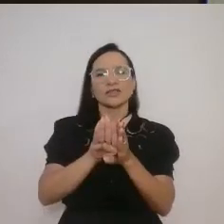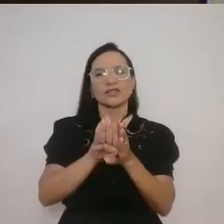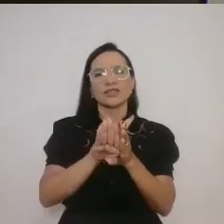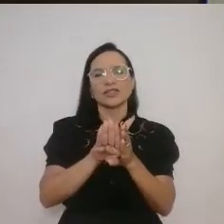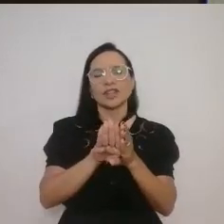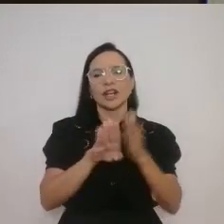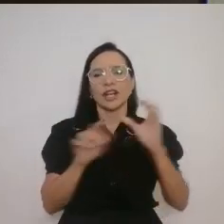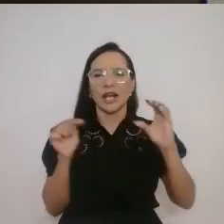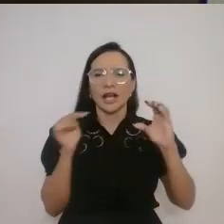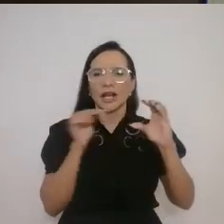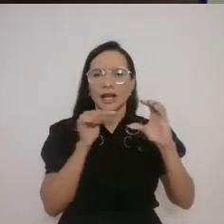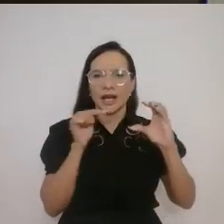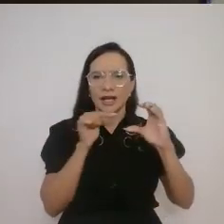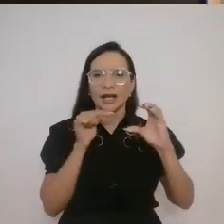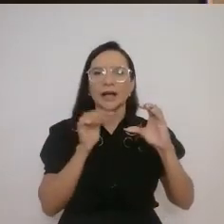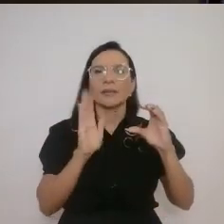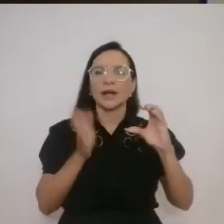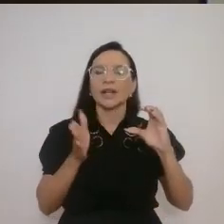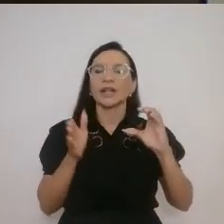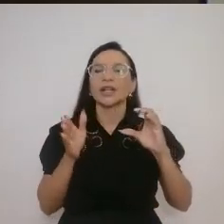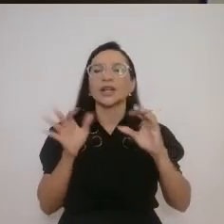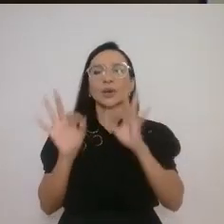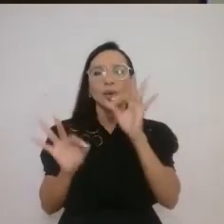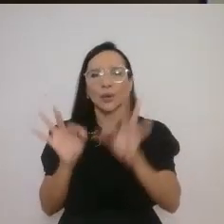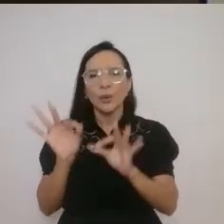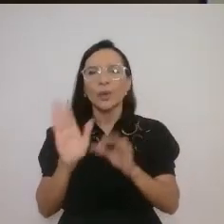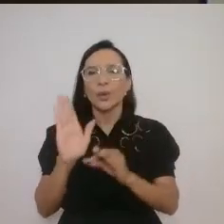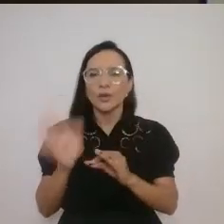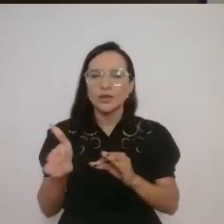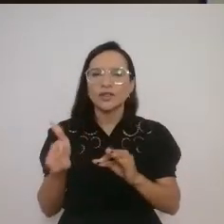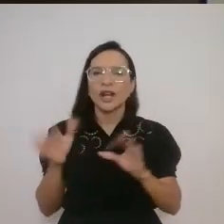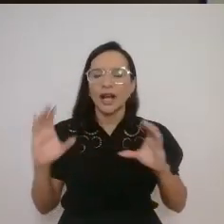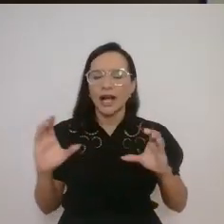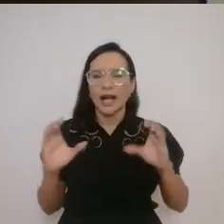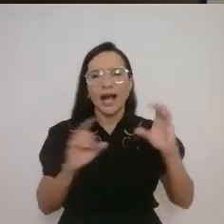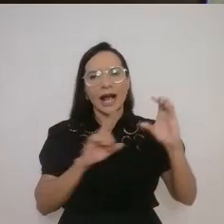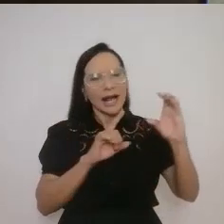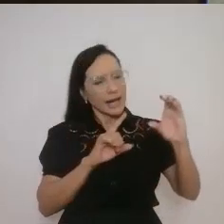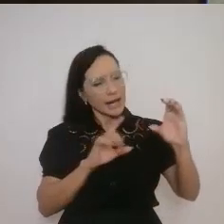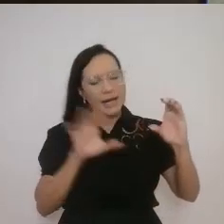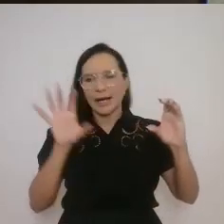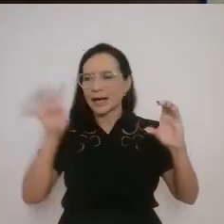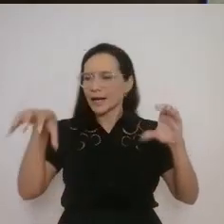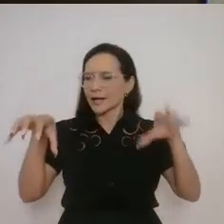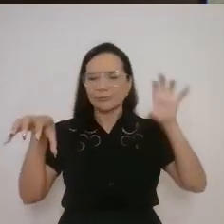caminhando, e as câmaras não se comunicam nesses casos,